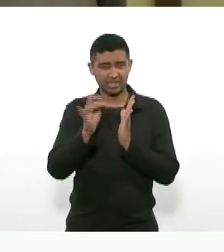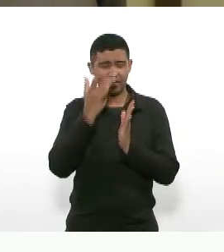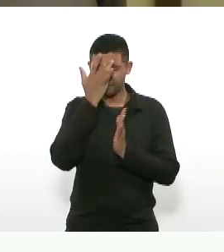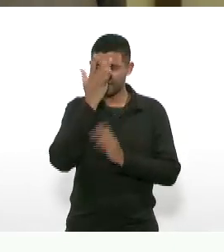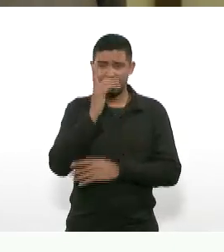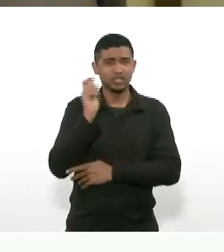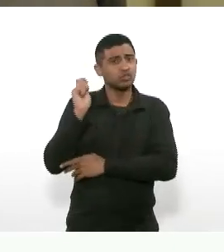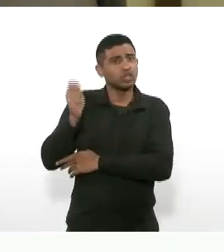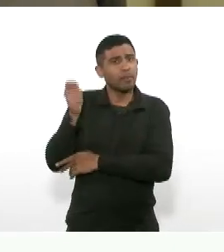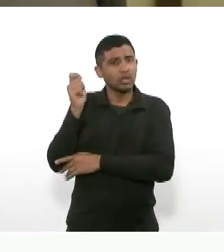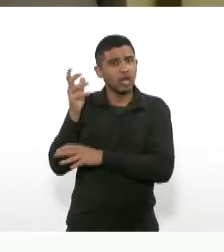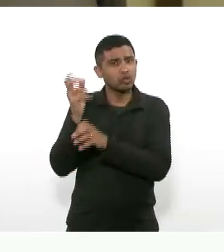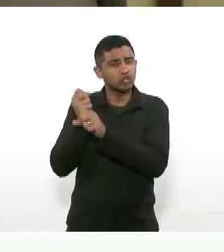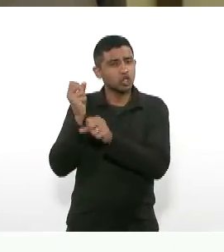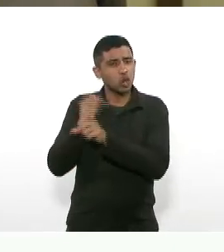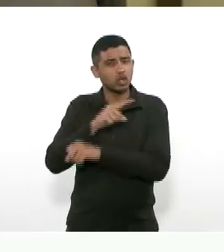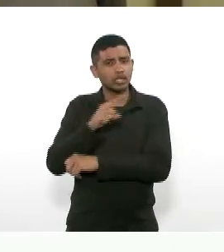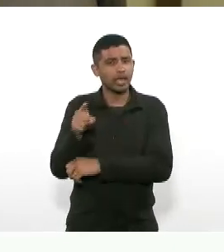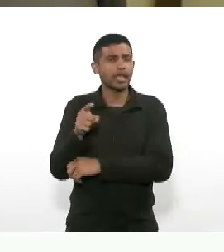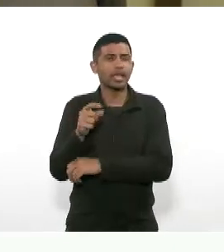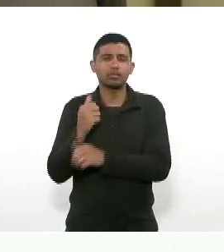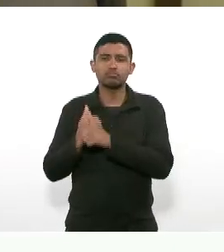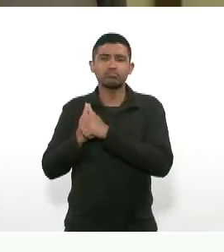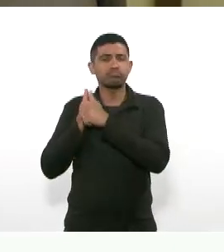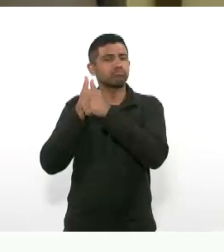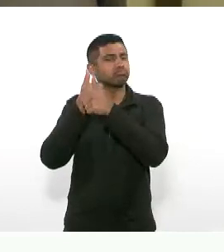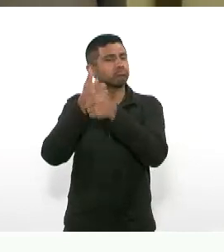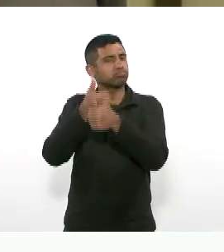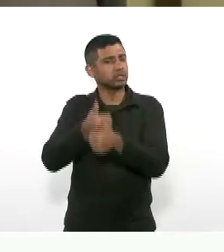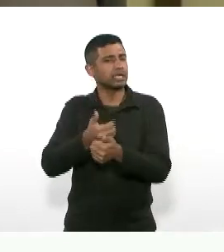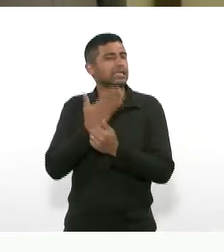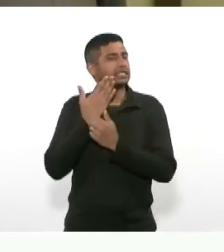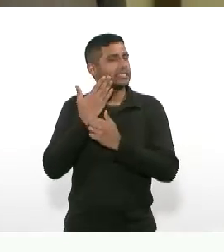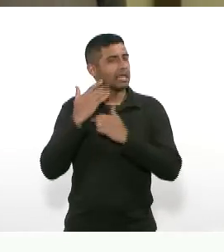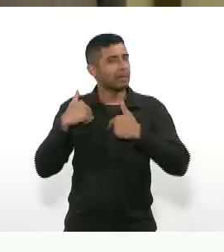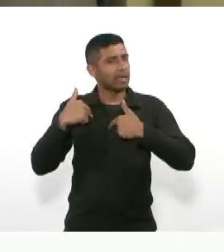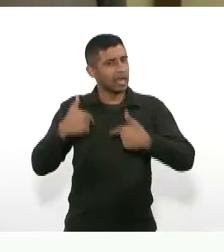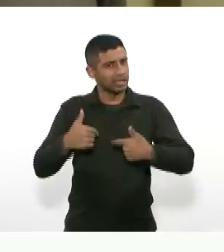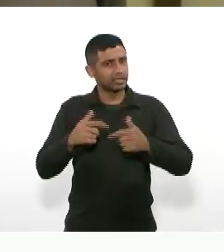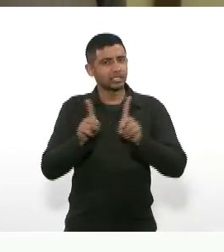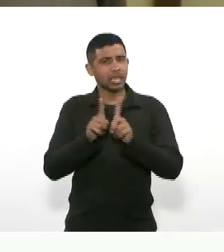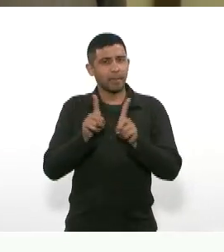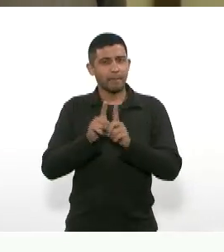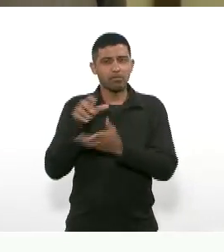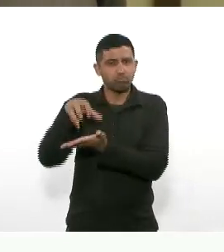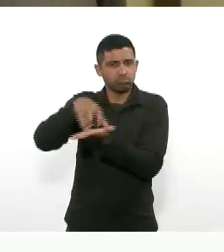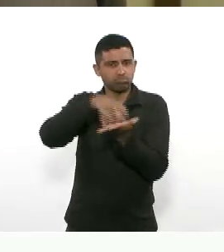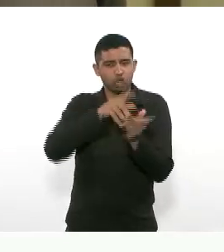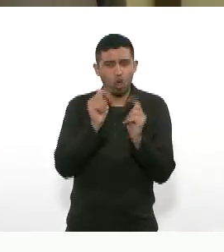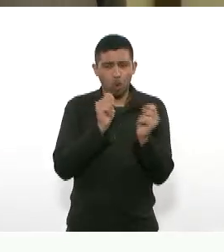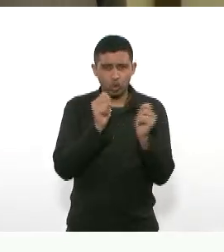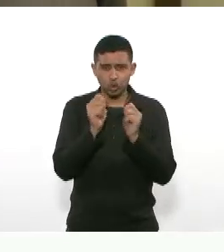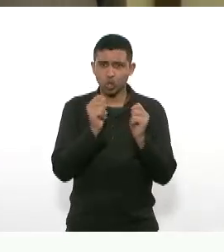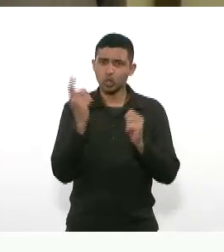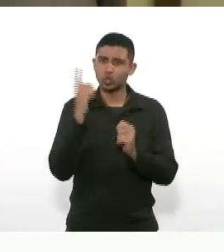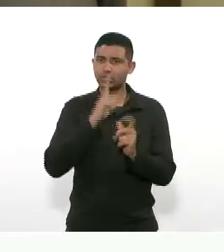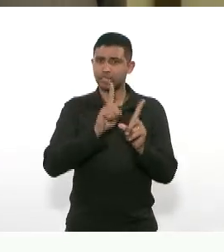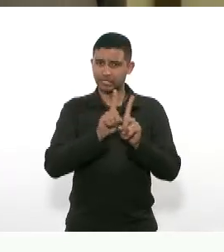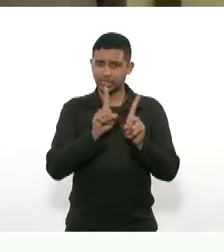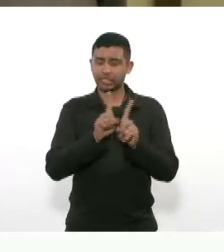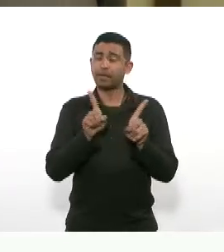de Contas faça o acompanhamento daquelas ações e os órgãos de controle também o façam. Inclusive, os órgãos